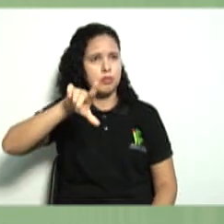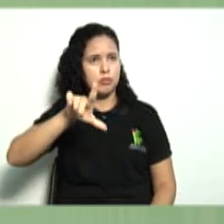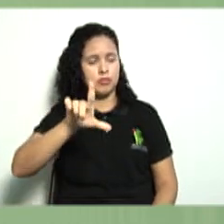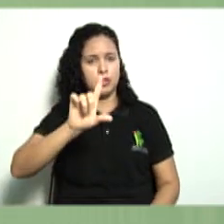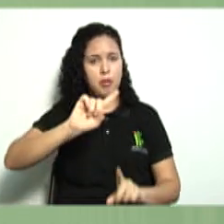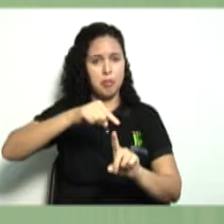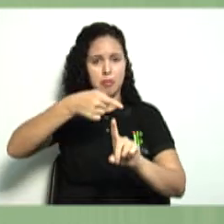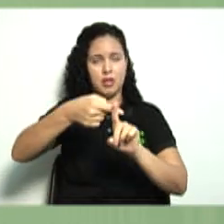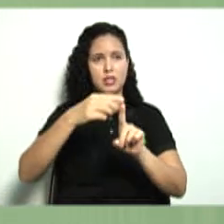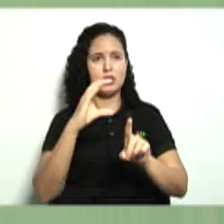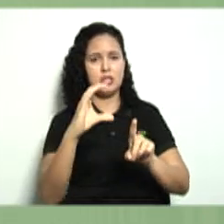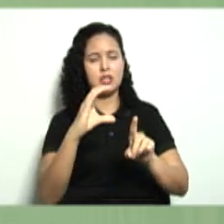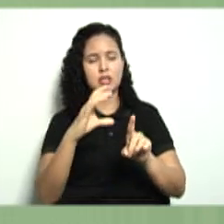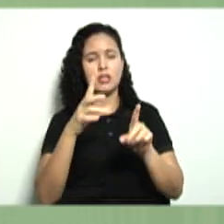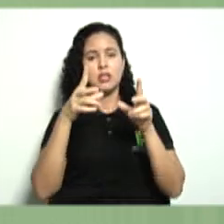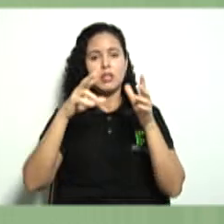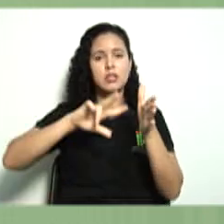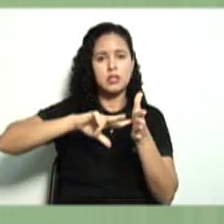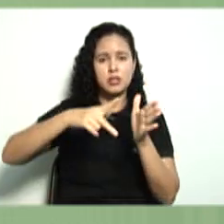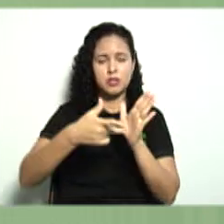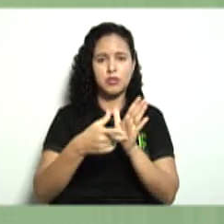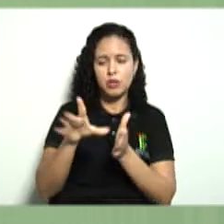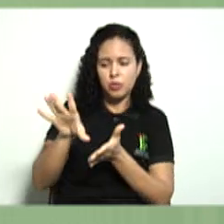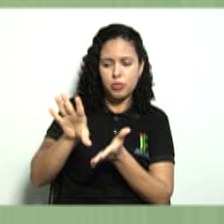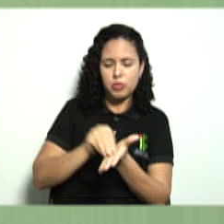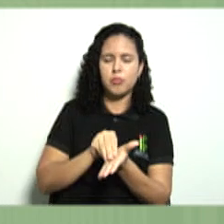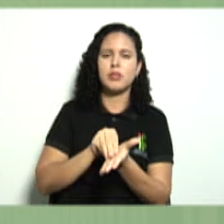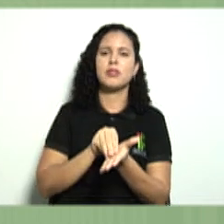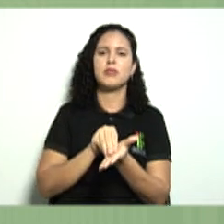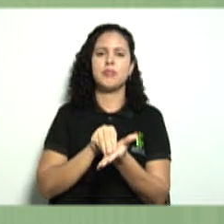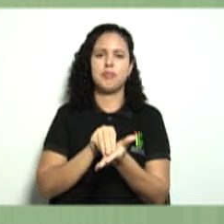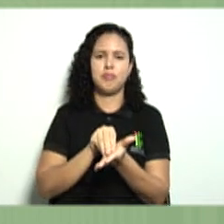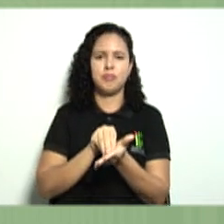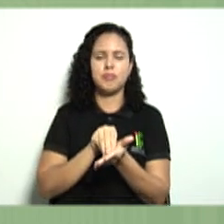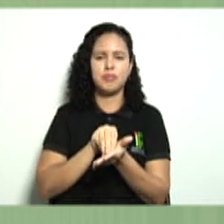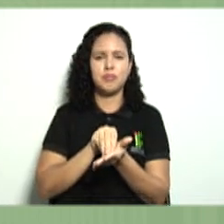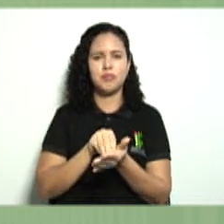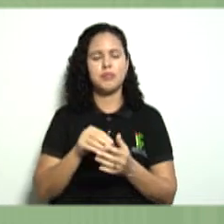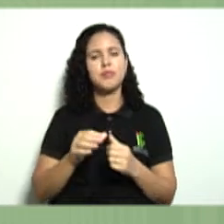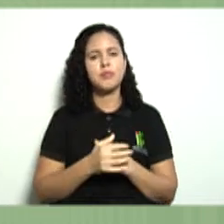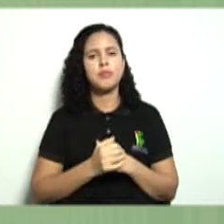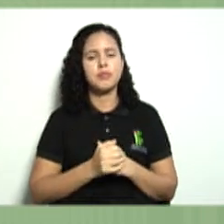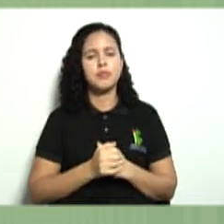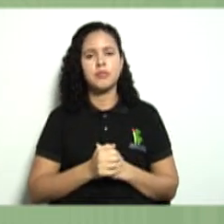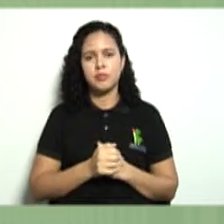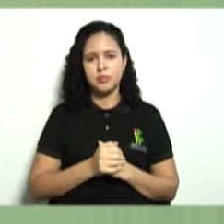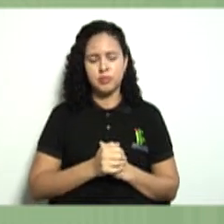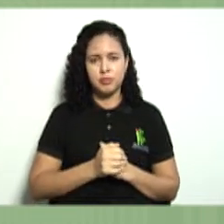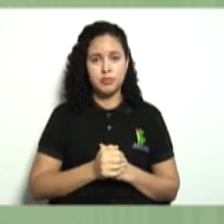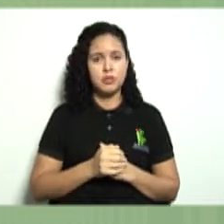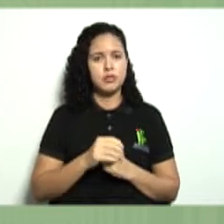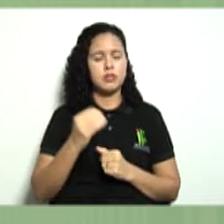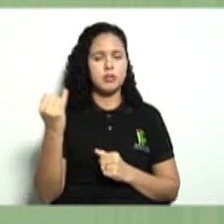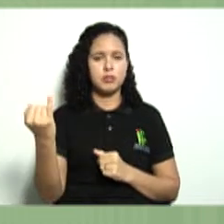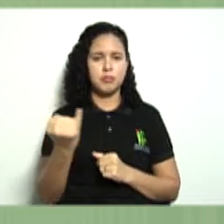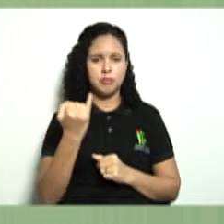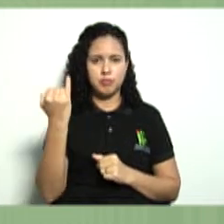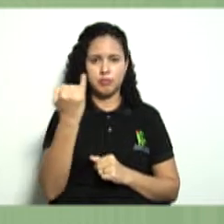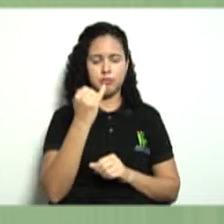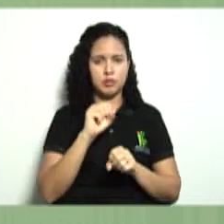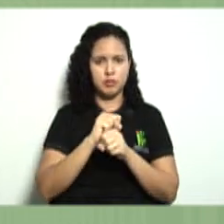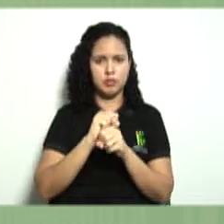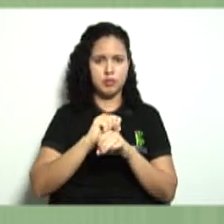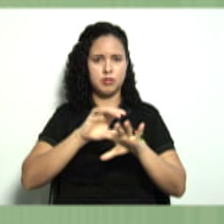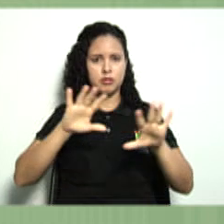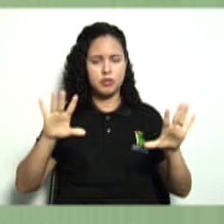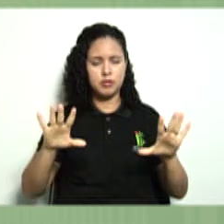quer copiar ele, ok? E assim, é bem importante de deixar claro que quando